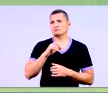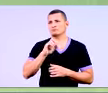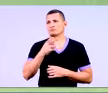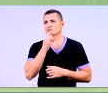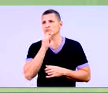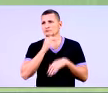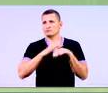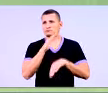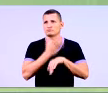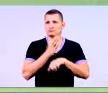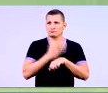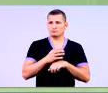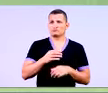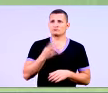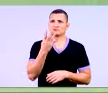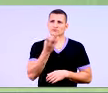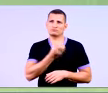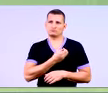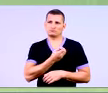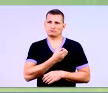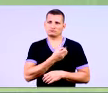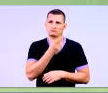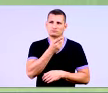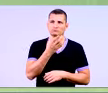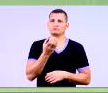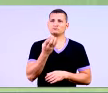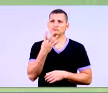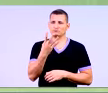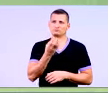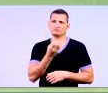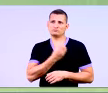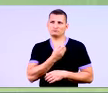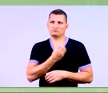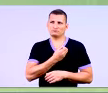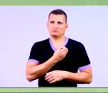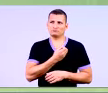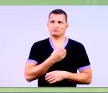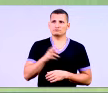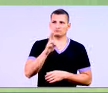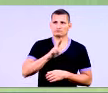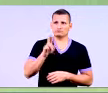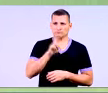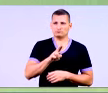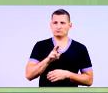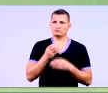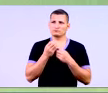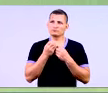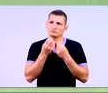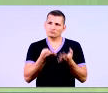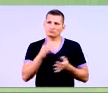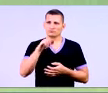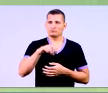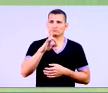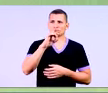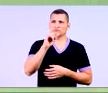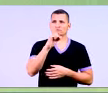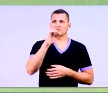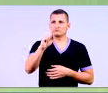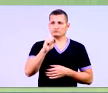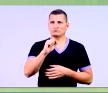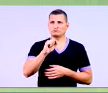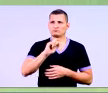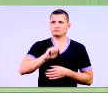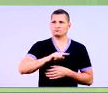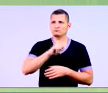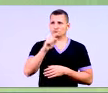um exemplo mais prático quatro números esses quatro números que é um usuário forneceu são dados que vão se